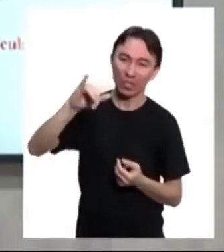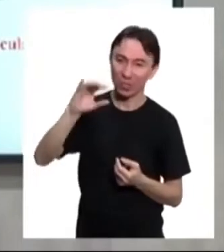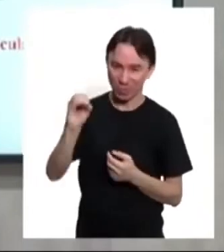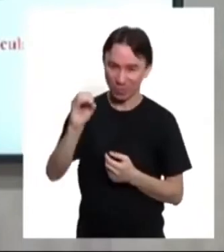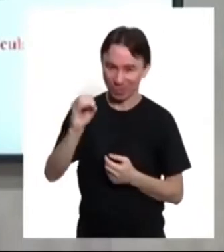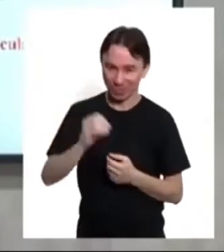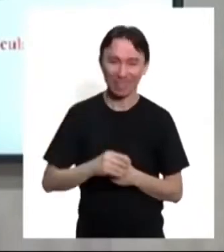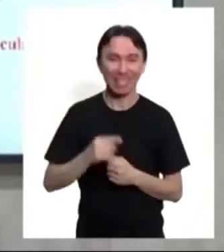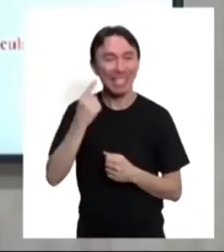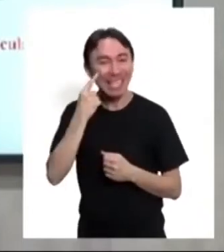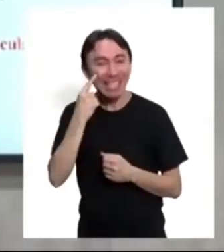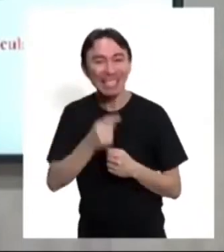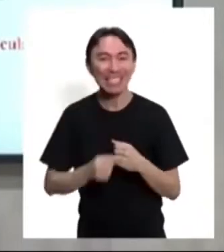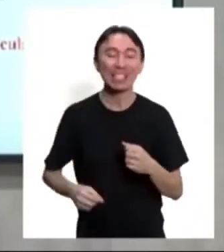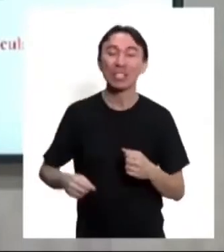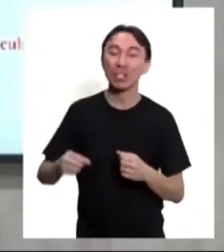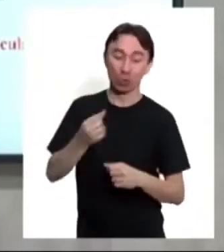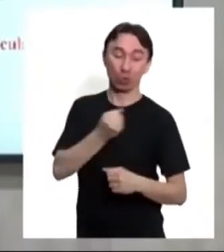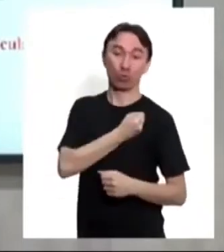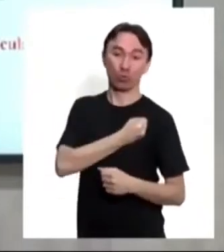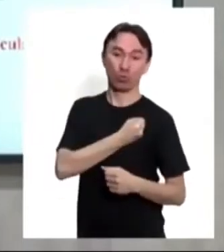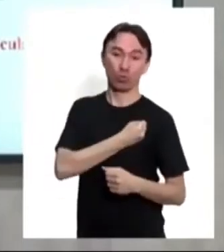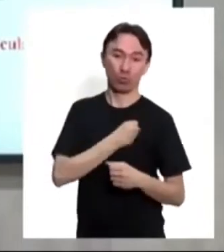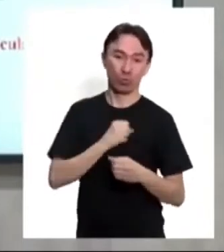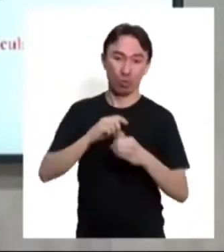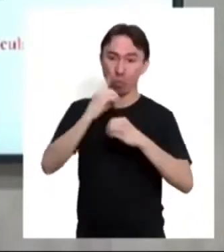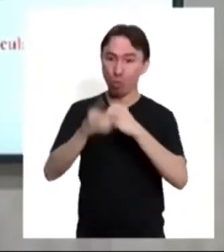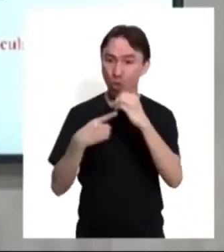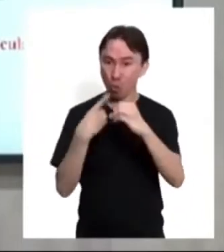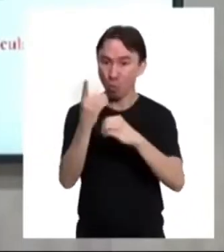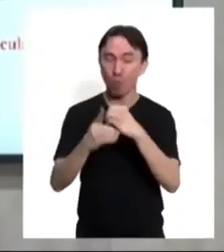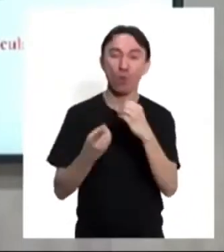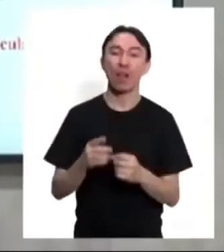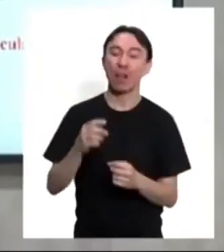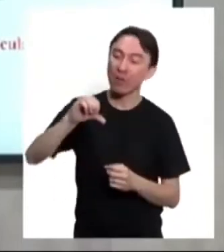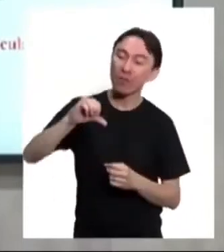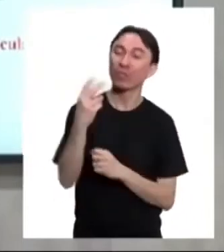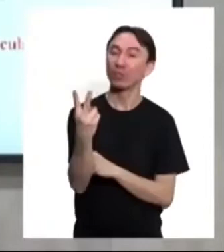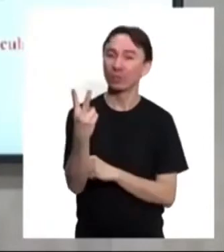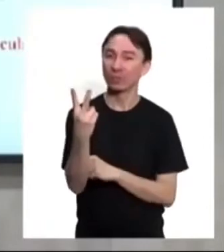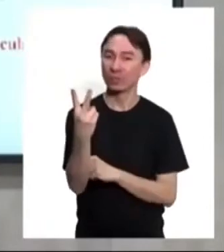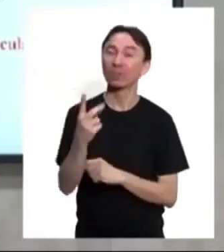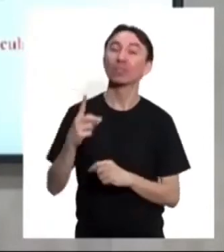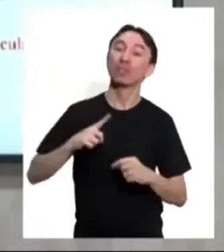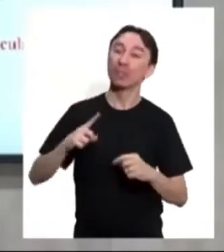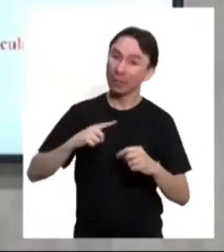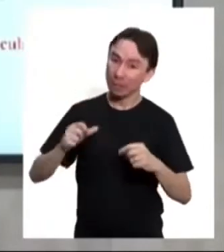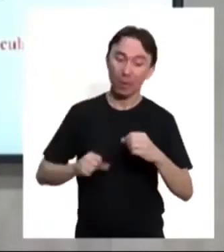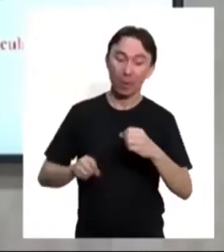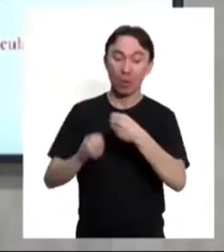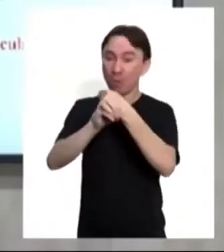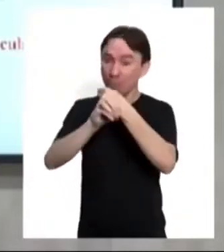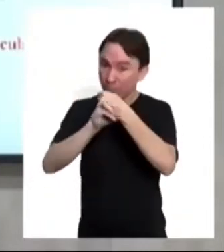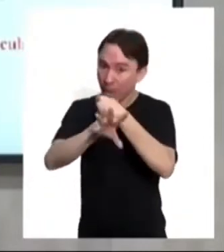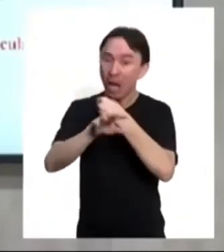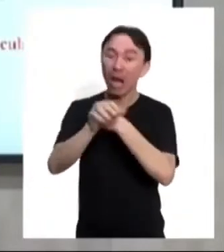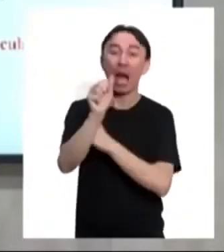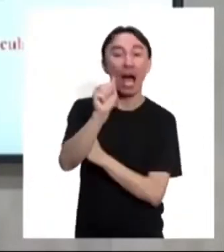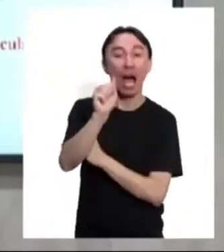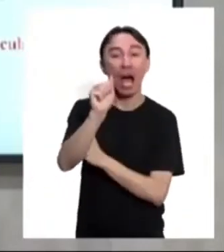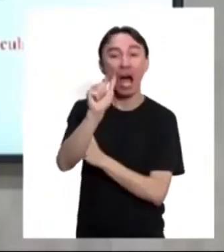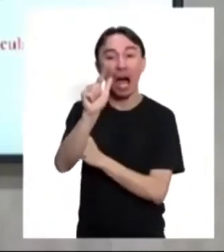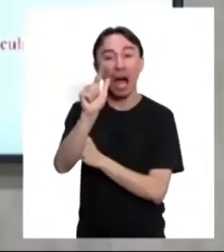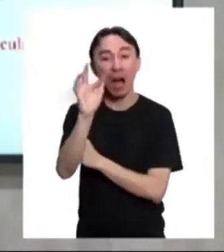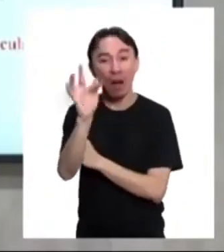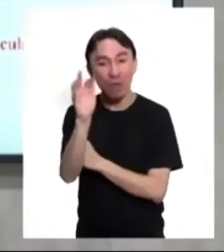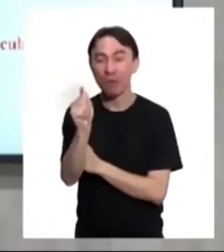o seu número atômico é 92. Ele vai emitir alfa, ele vai emitir beta e vai emitir gama. Quando ele